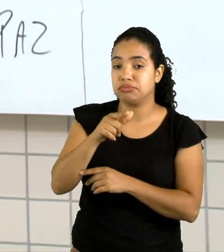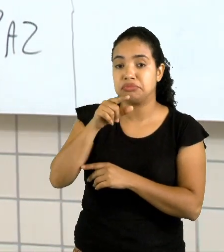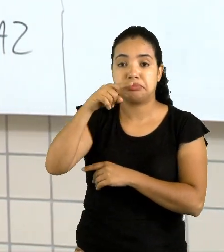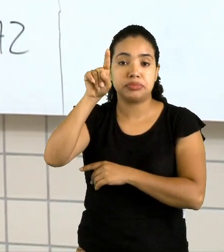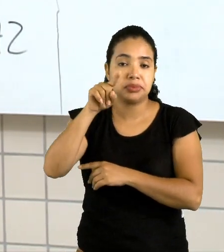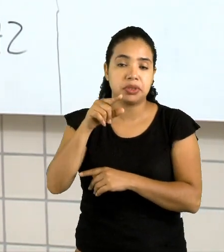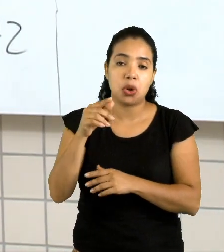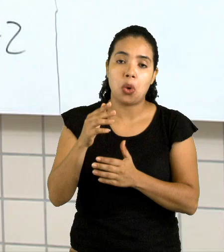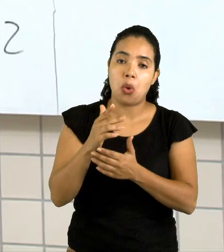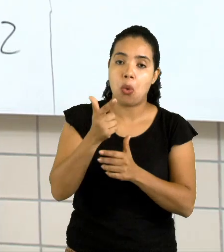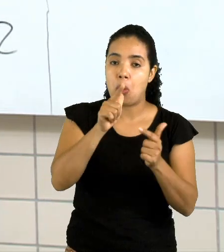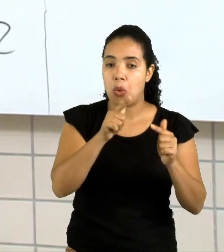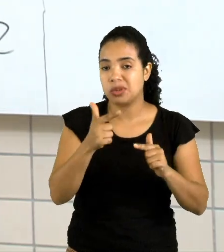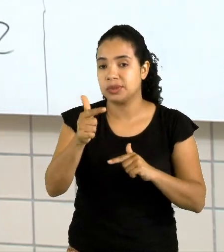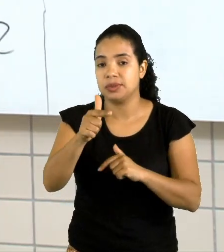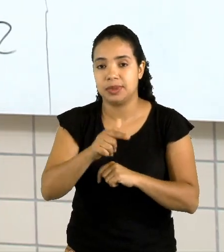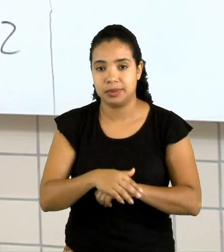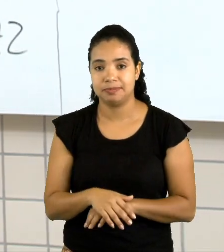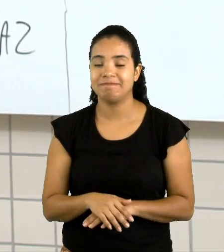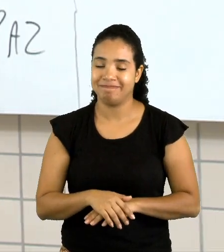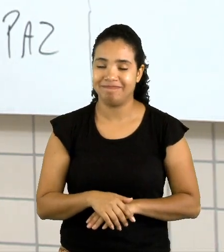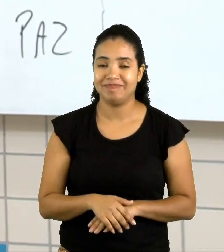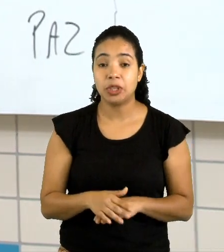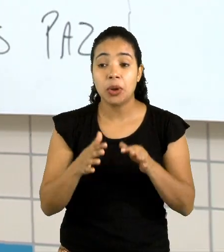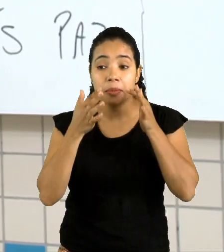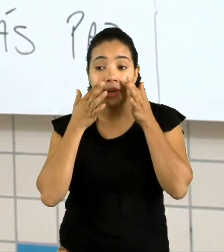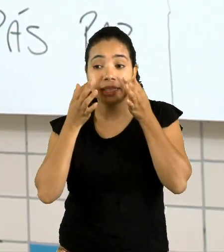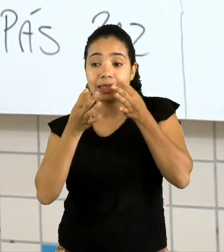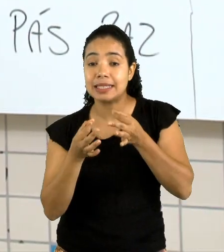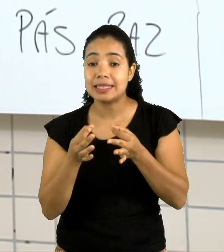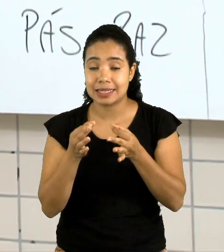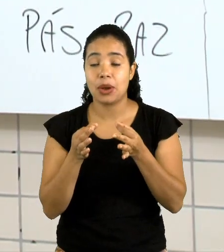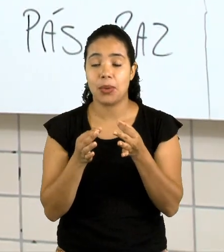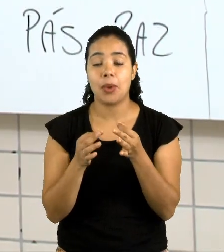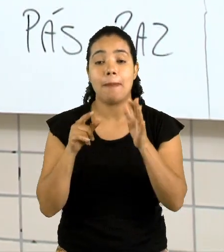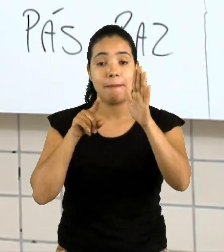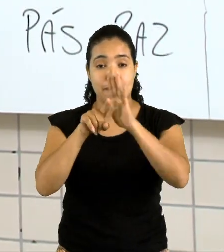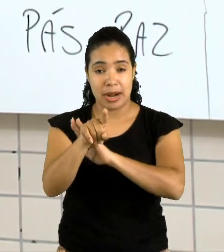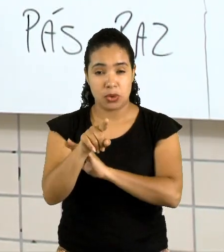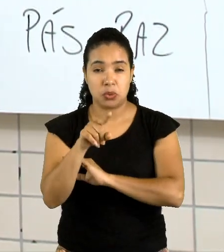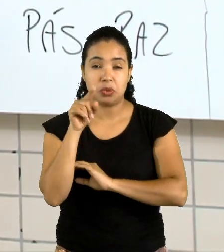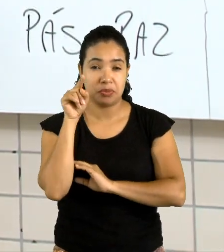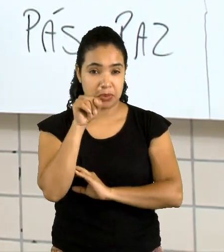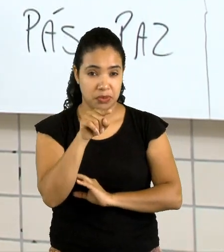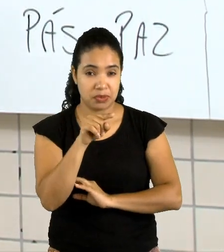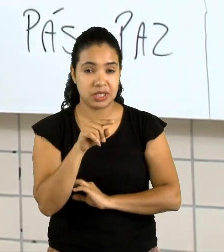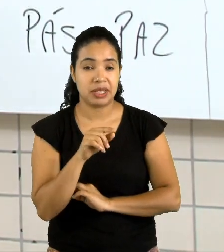Muito bem. Preste atenção, Fava, nessa pergunta que eu vou fazer para você.